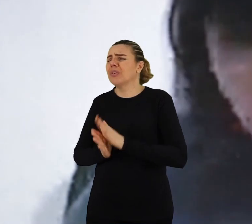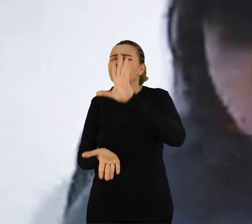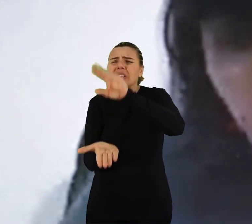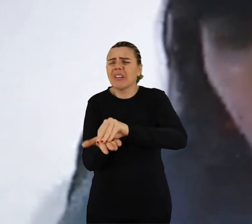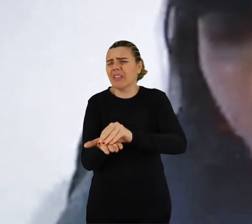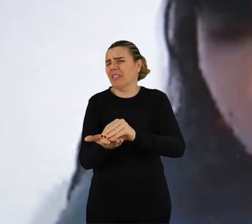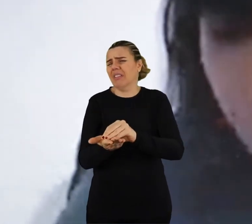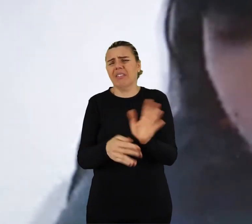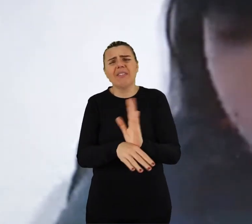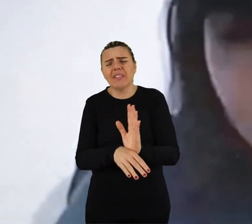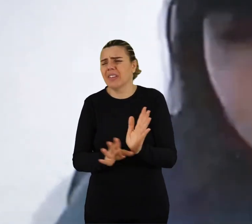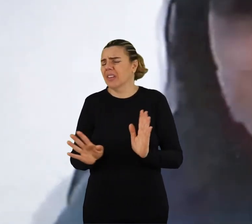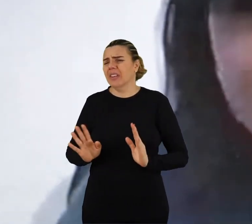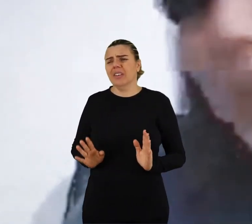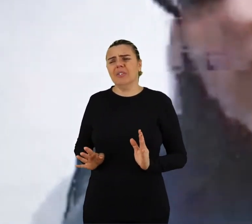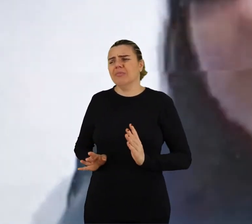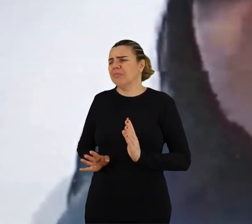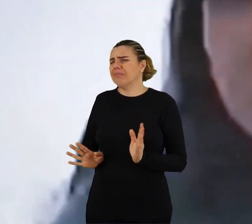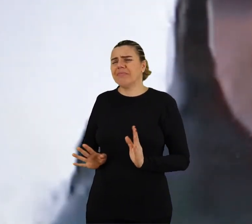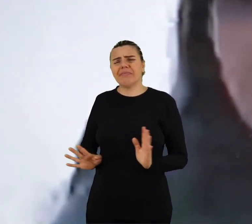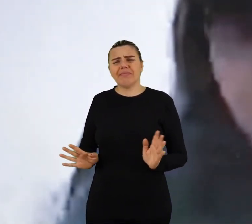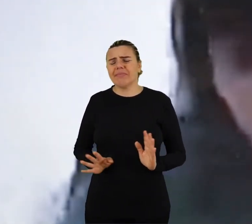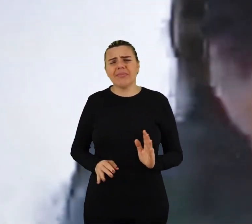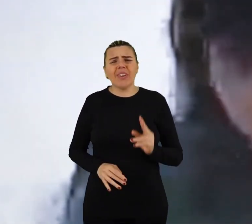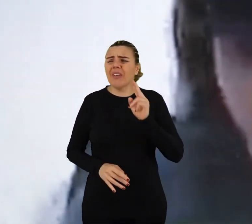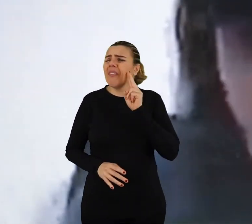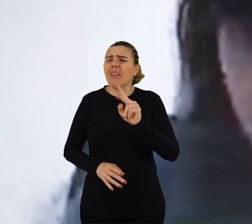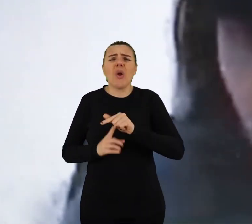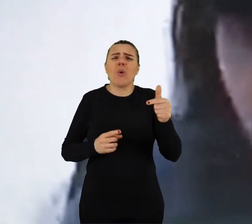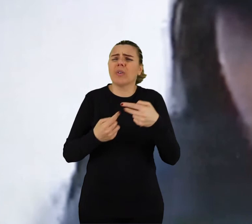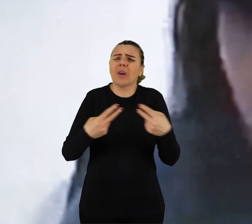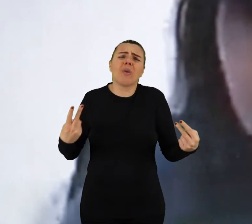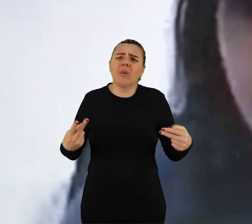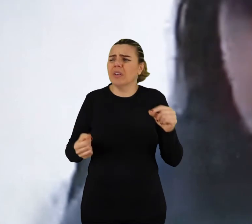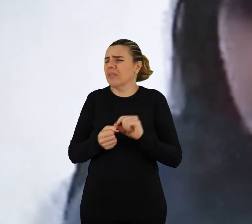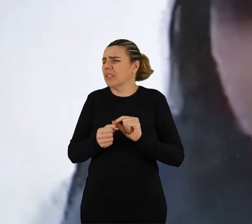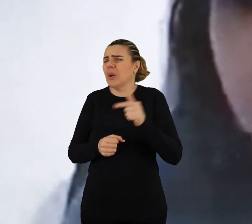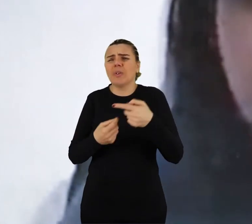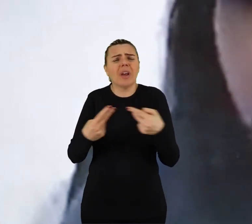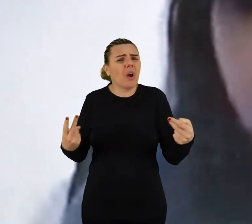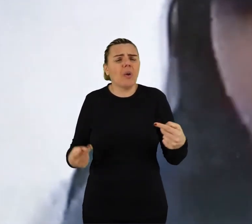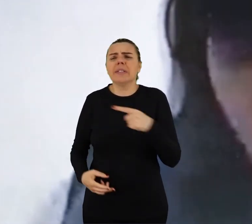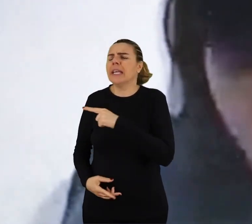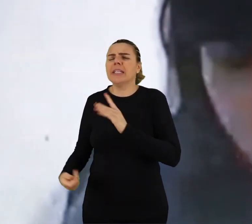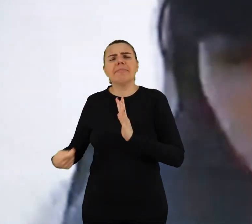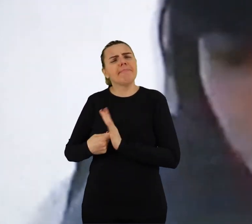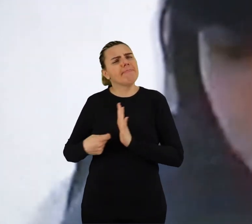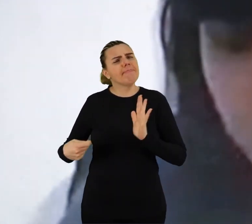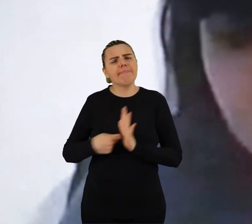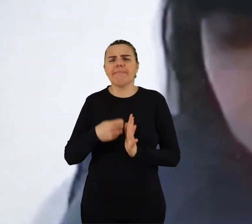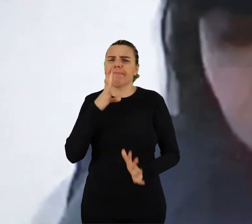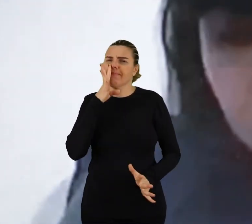desligar e para a gente ver outra coisa ou fazer outra coisa, mas ele insistia